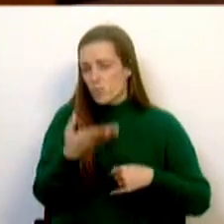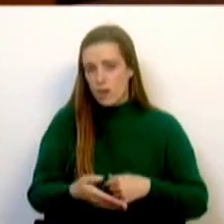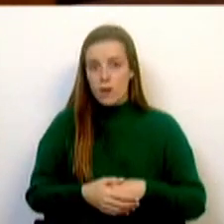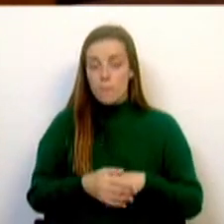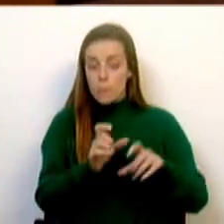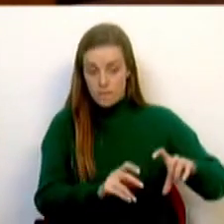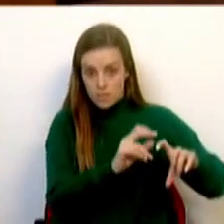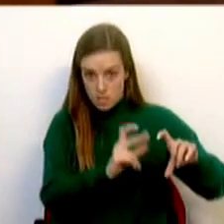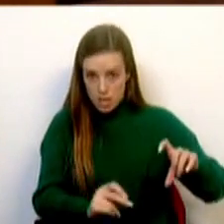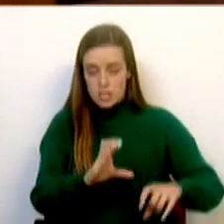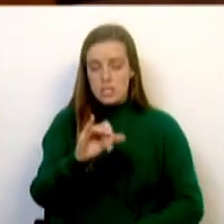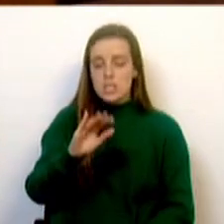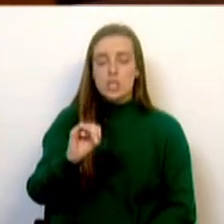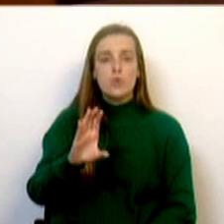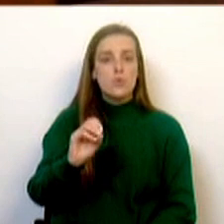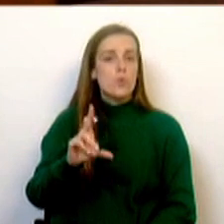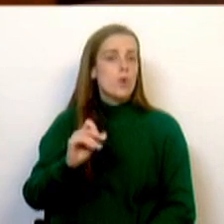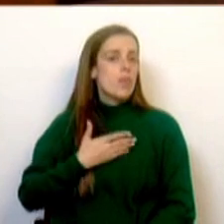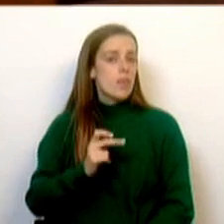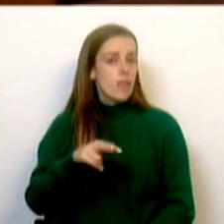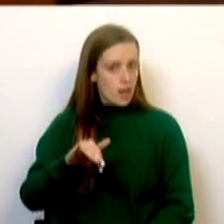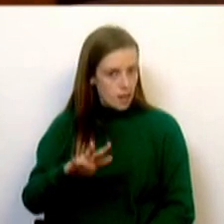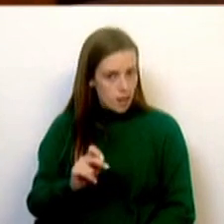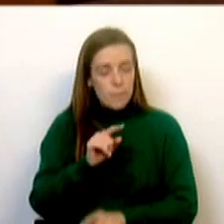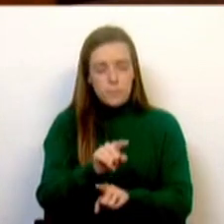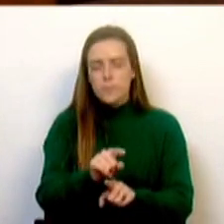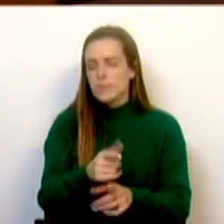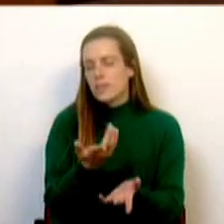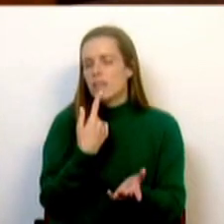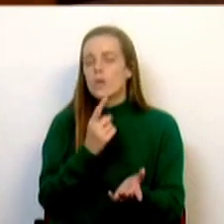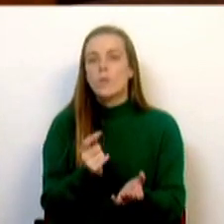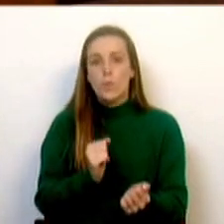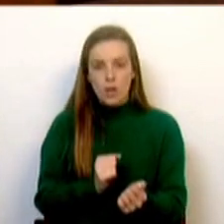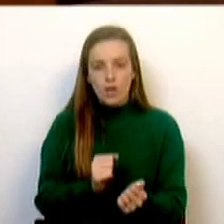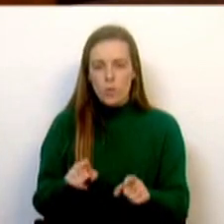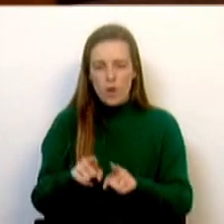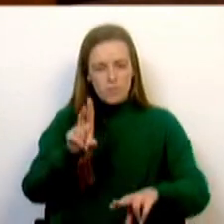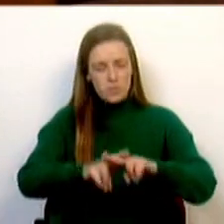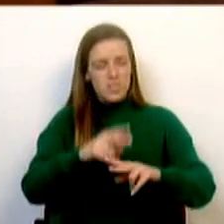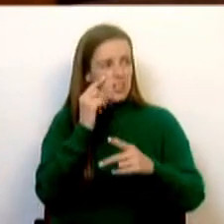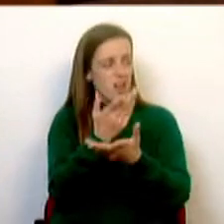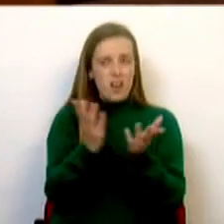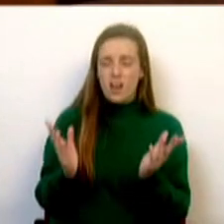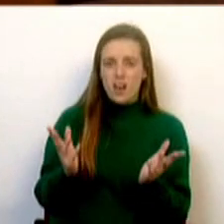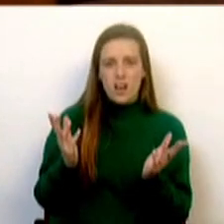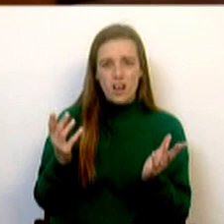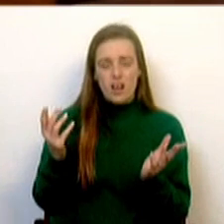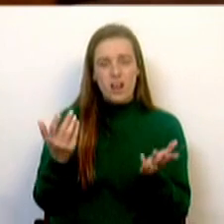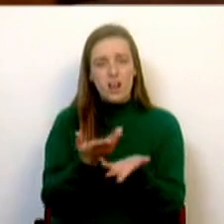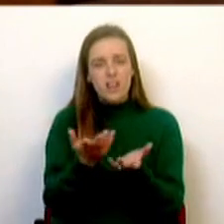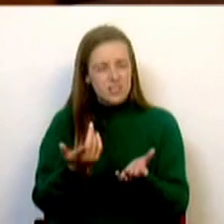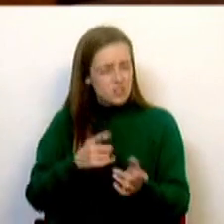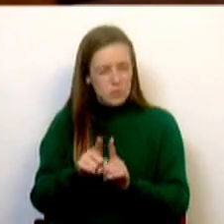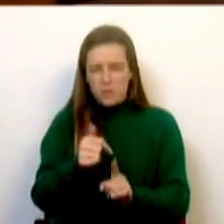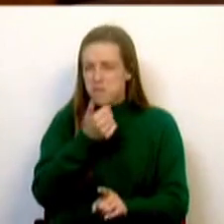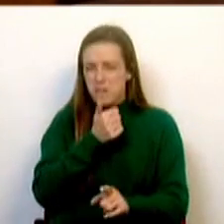Gaza e a Cisjordânia transformaram-se no que muitos apelidam de prisões a céu aberto, o que representa uma gritante